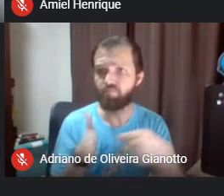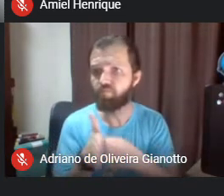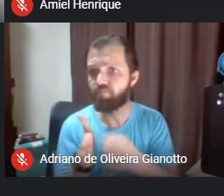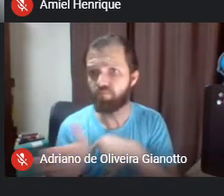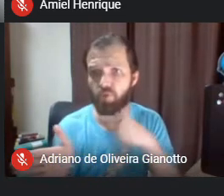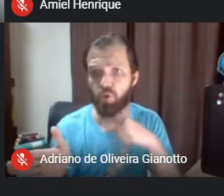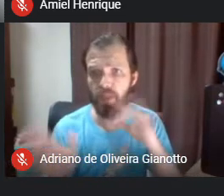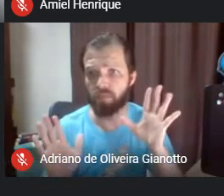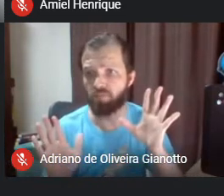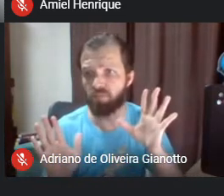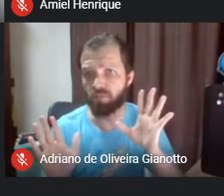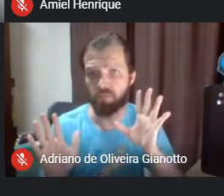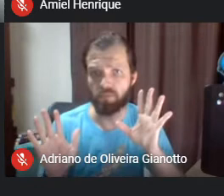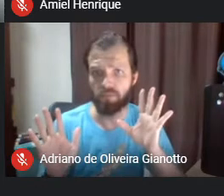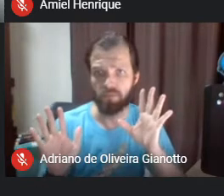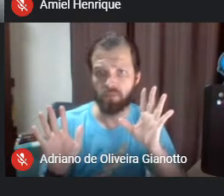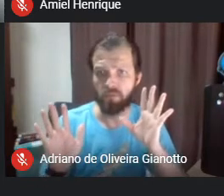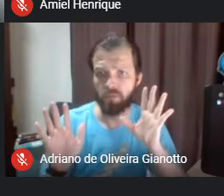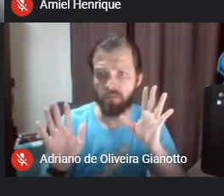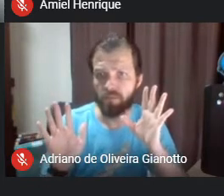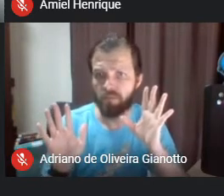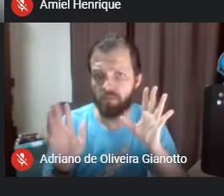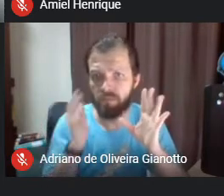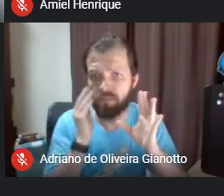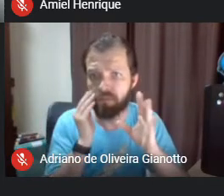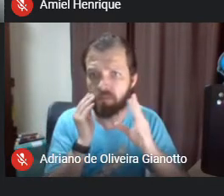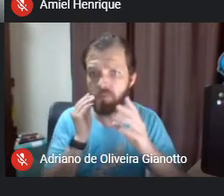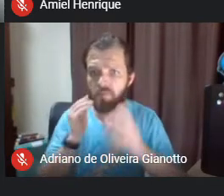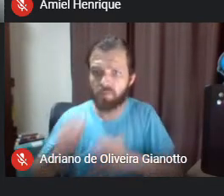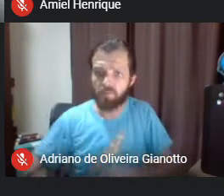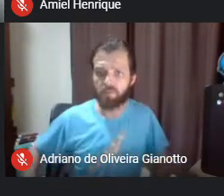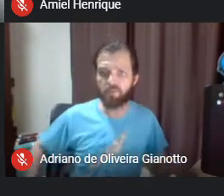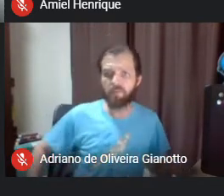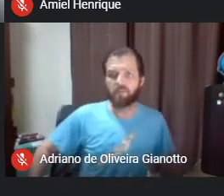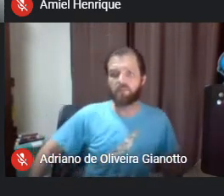Tudo bem? Alguma dúvida? Alguma pergunta?